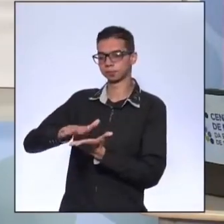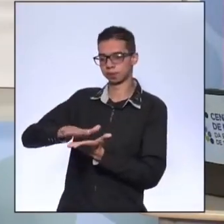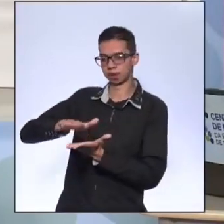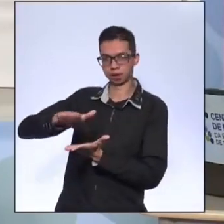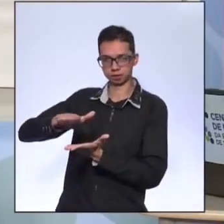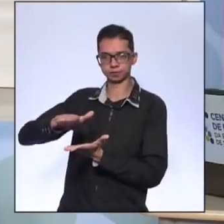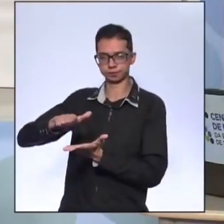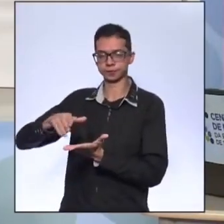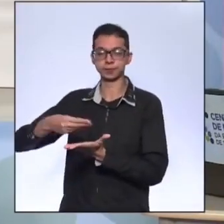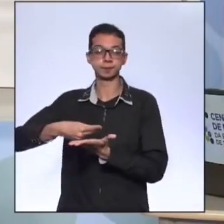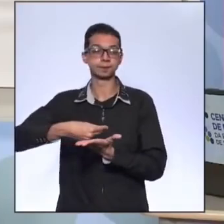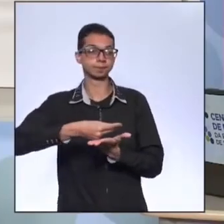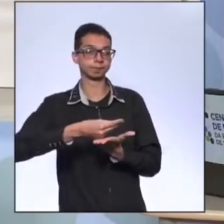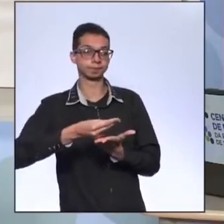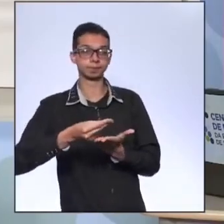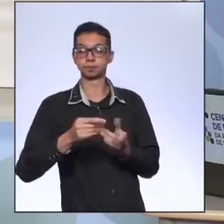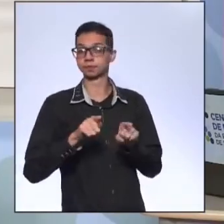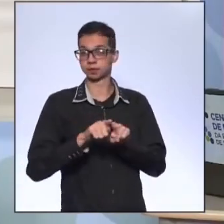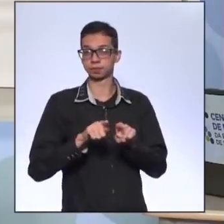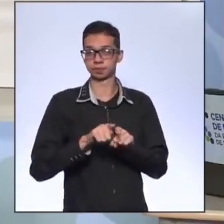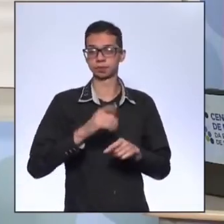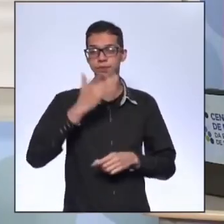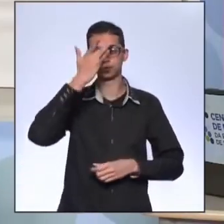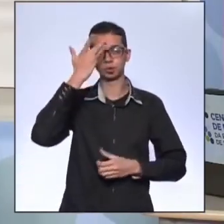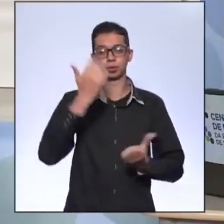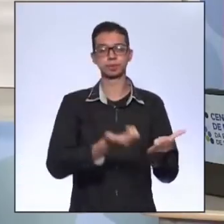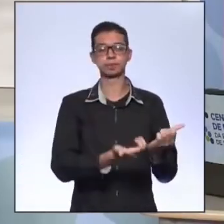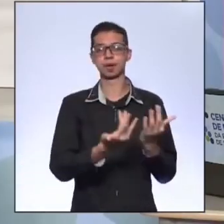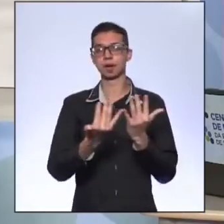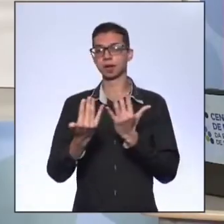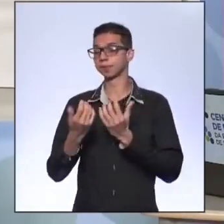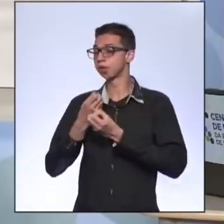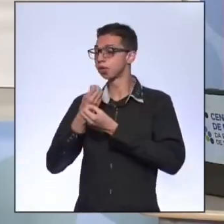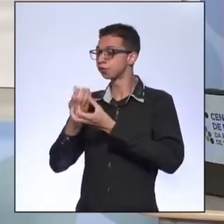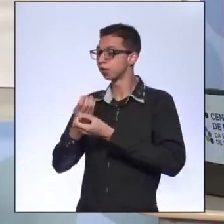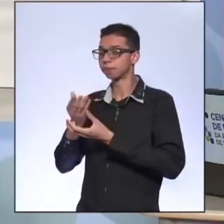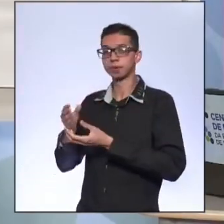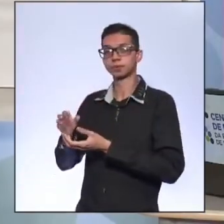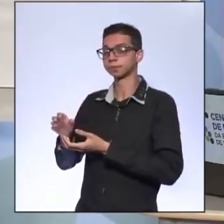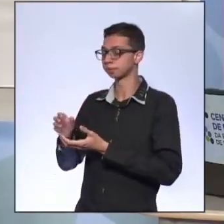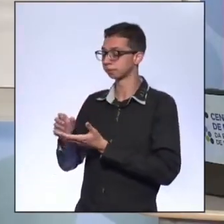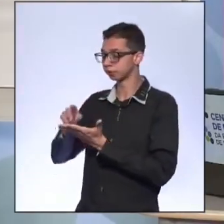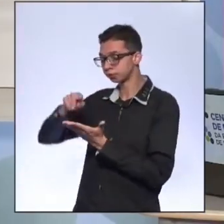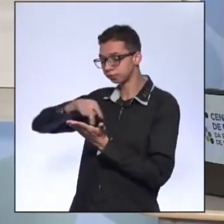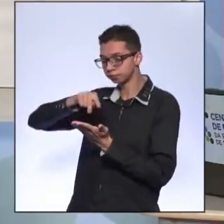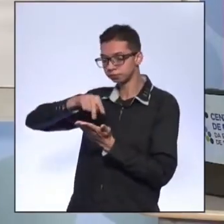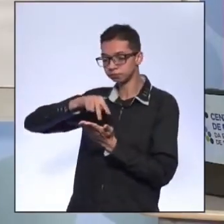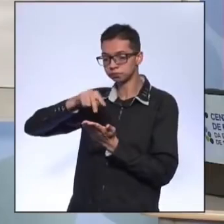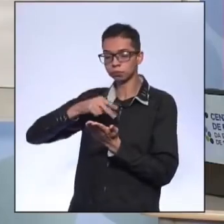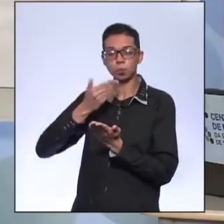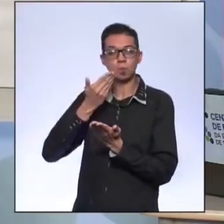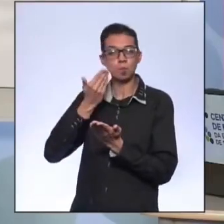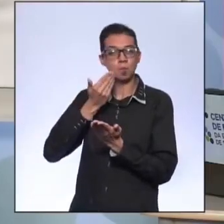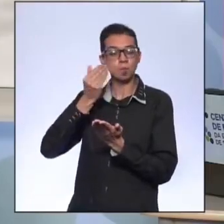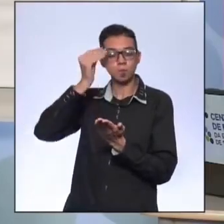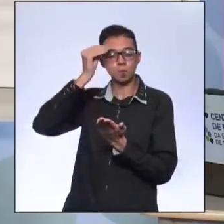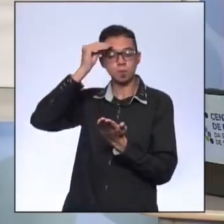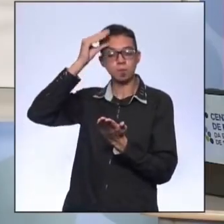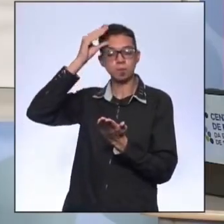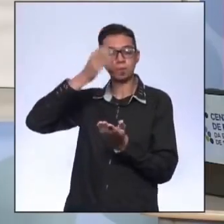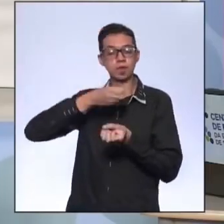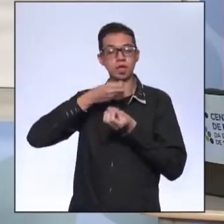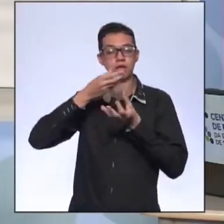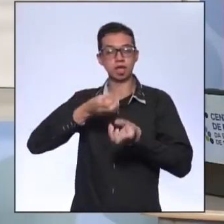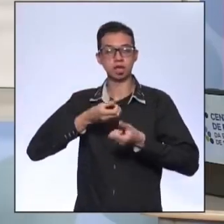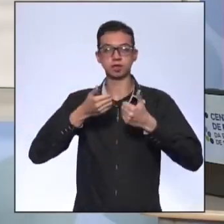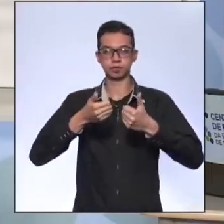tivesse acesso a essas informações, tá certo? Então, gente, tudo isso aqui, né, a tecnologia hoje em dia ajudou